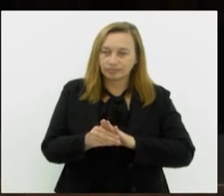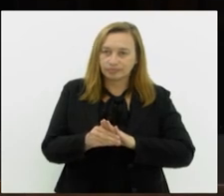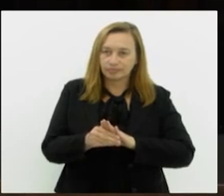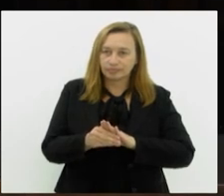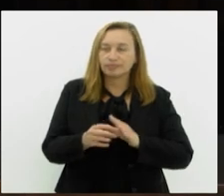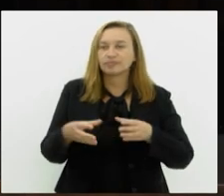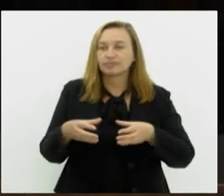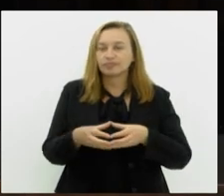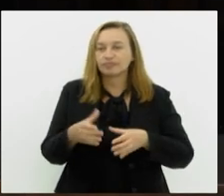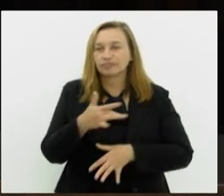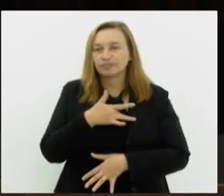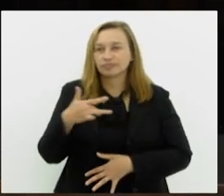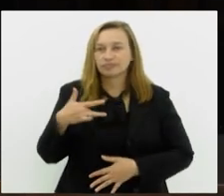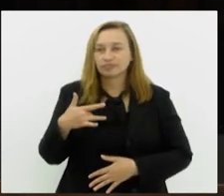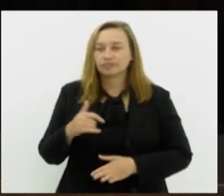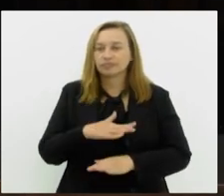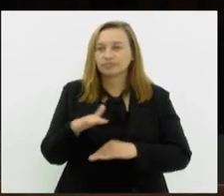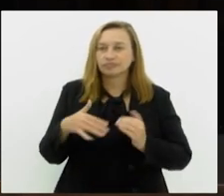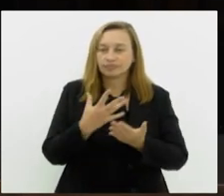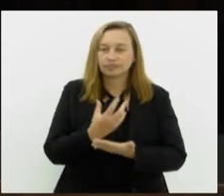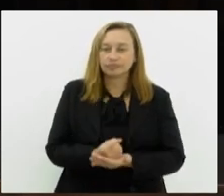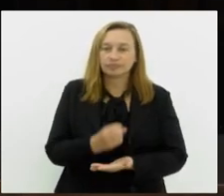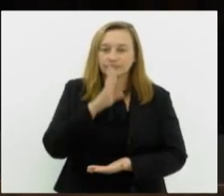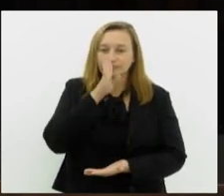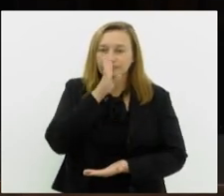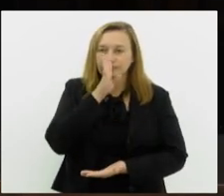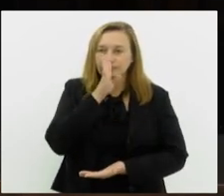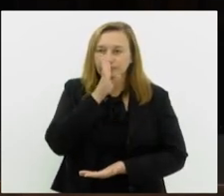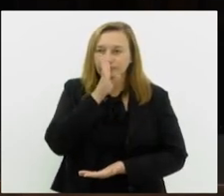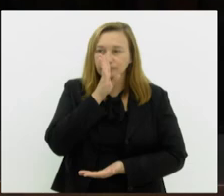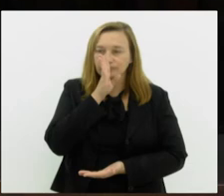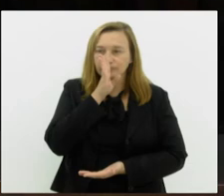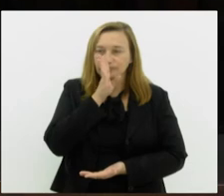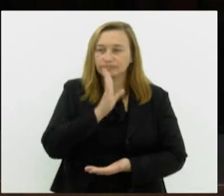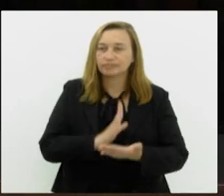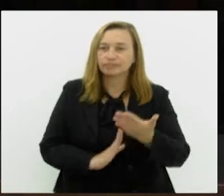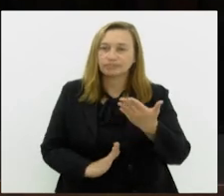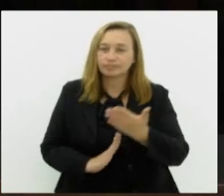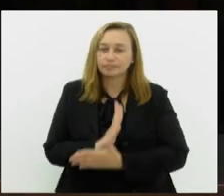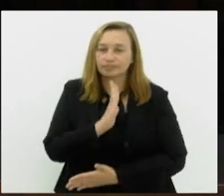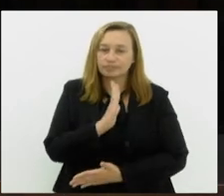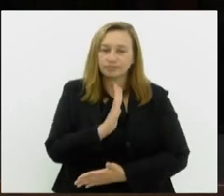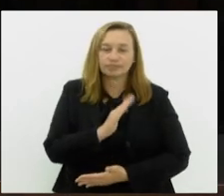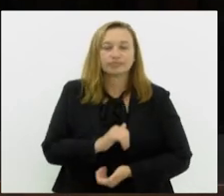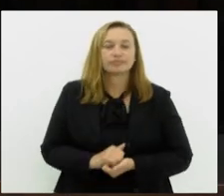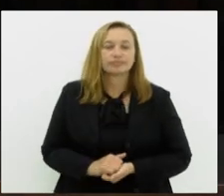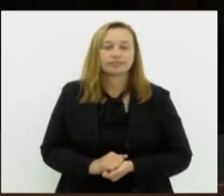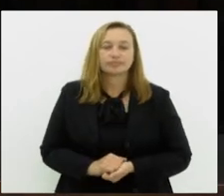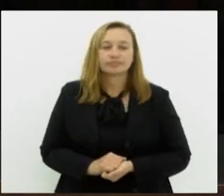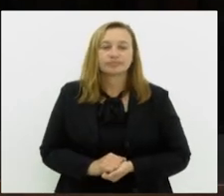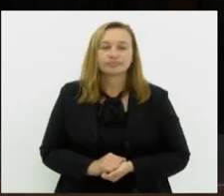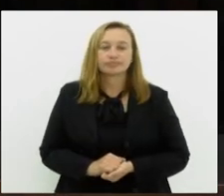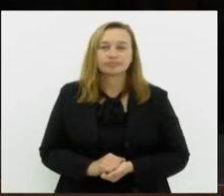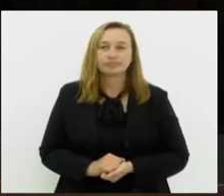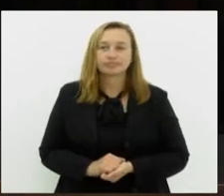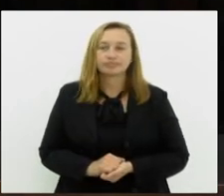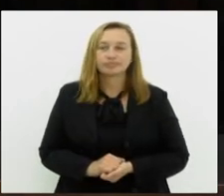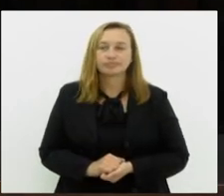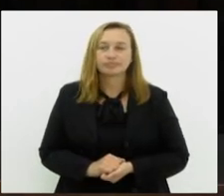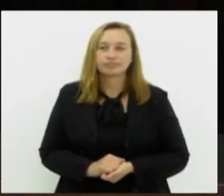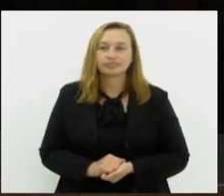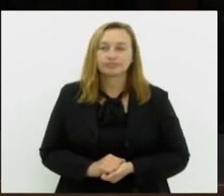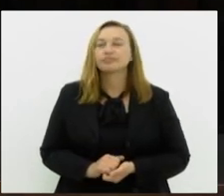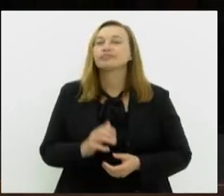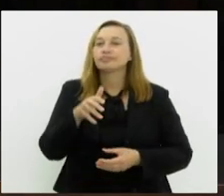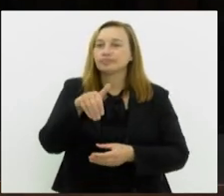a emenda da Comissão de Saúde. Senhores que aprovam, permanece como estão, aprovado. Oi.